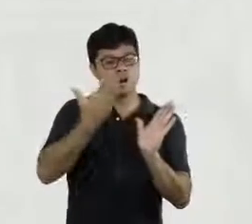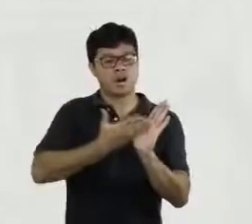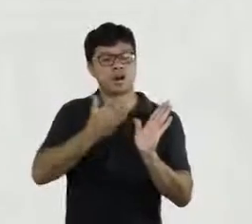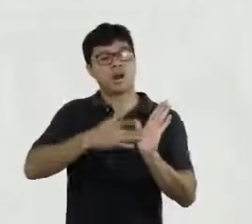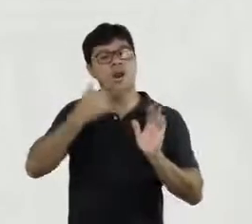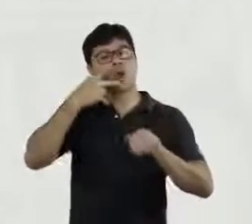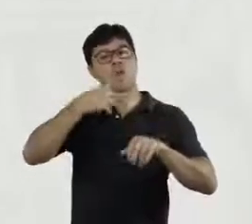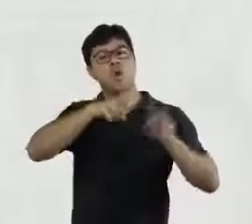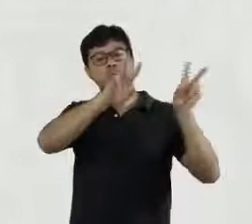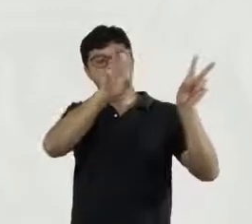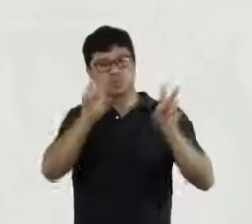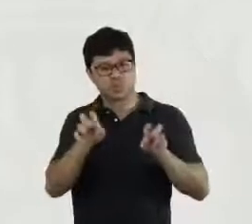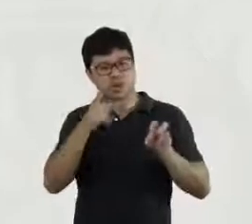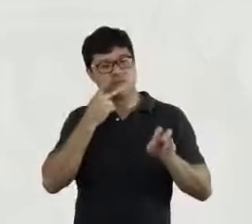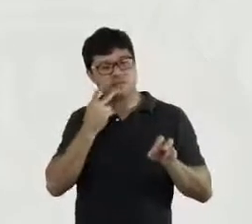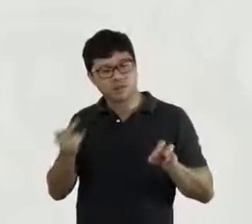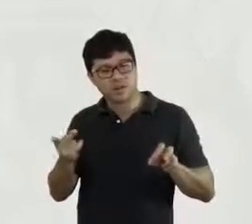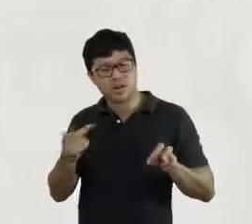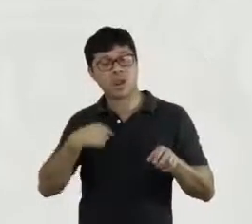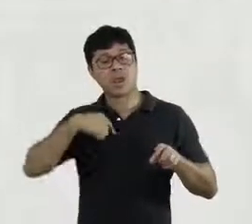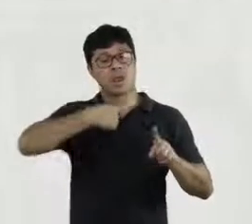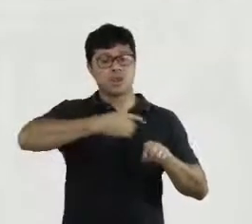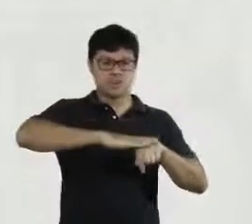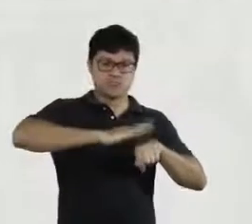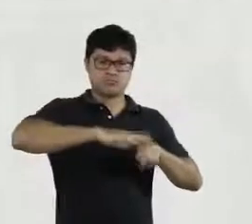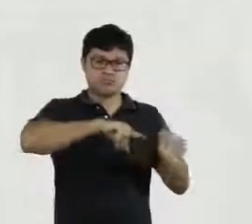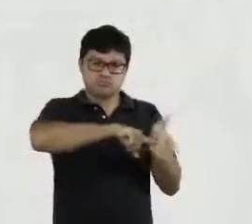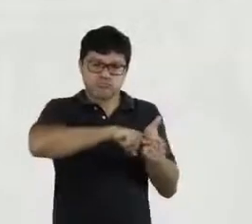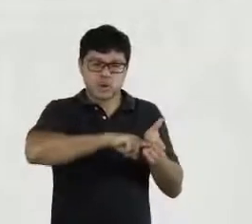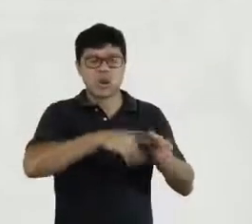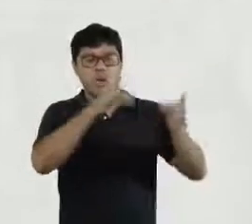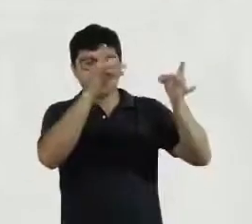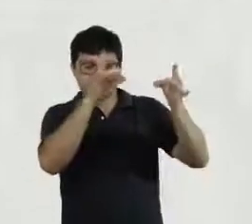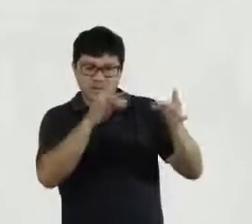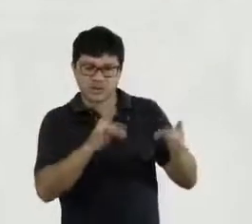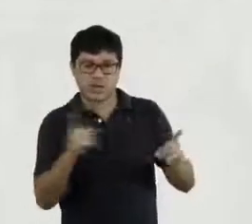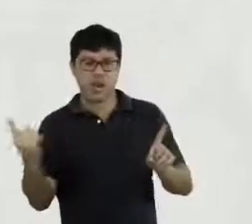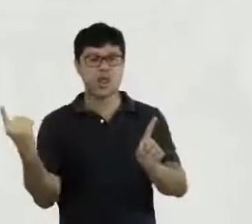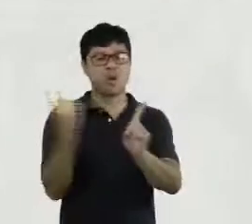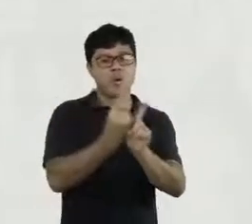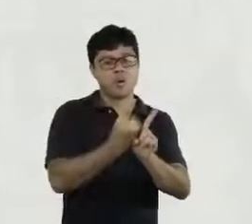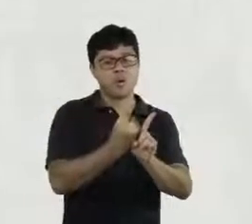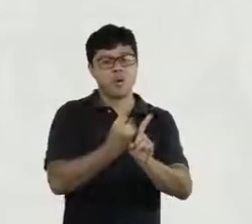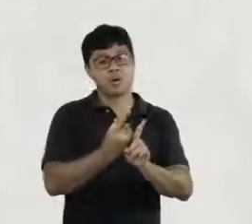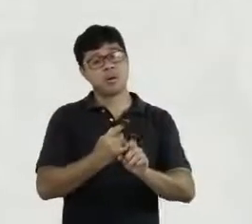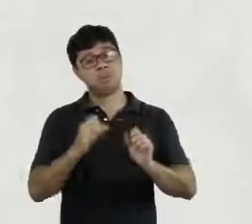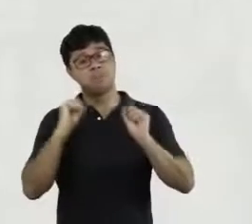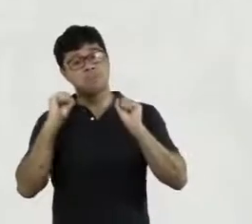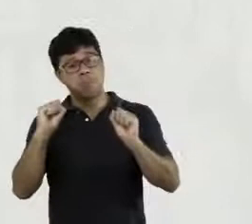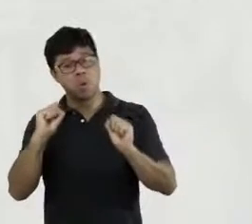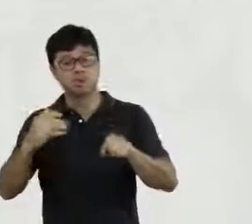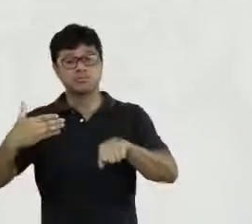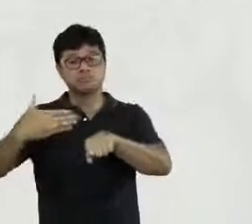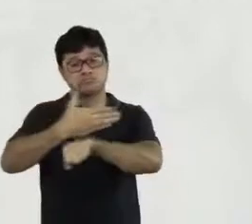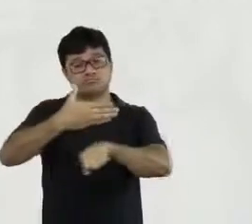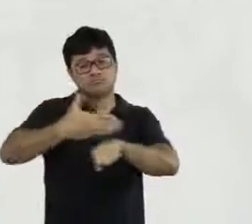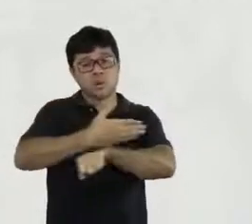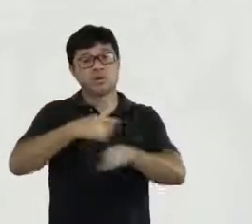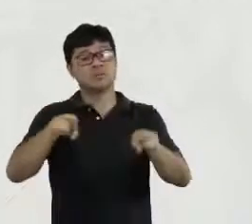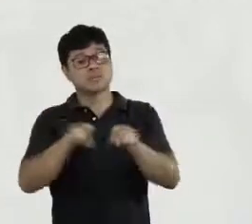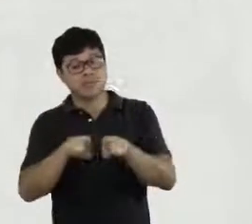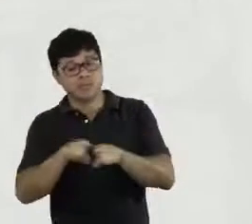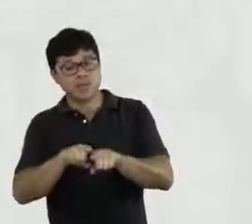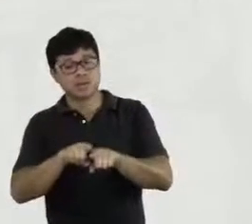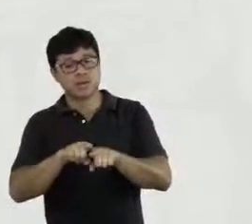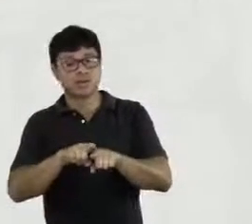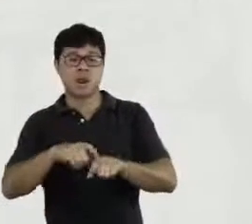que eu citei, que eu analisei, que eu descrevi, permitindo-lhe não só o acesso, como